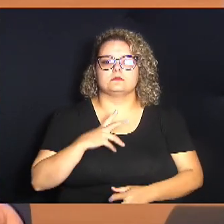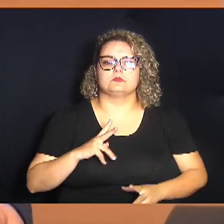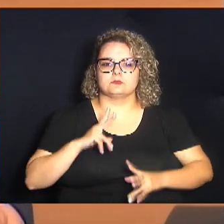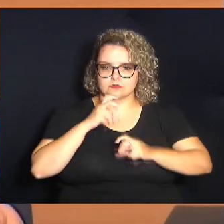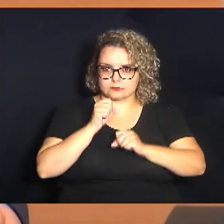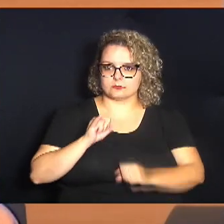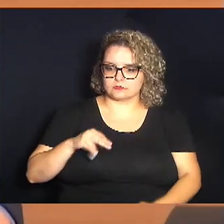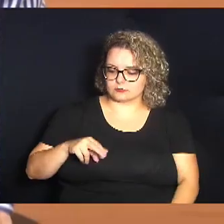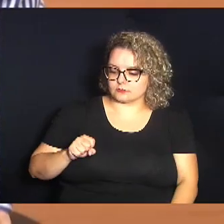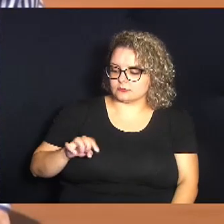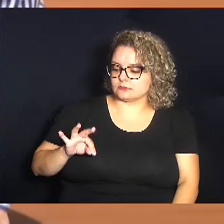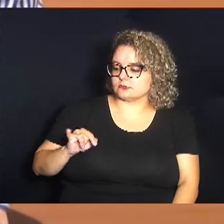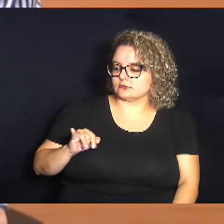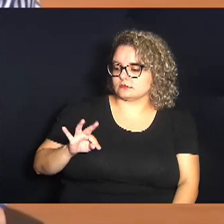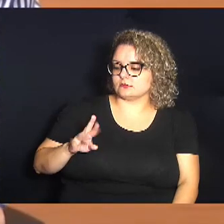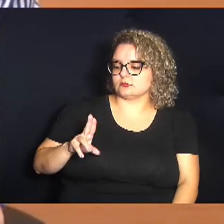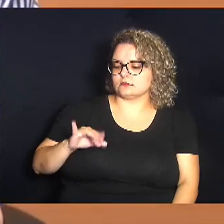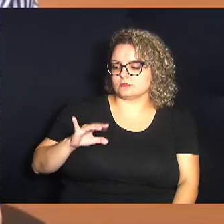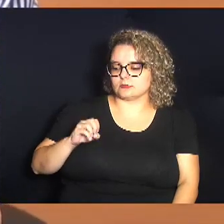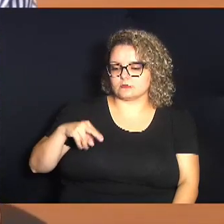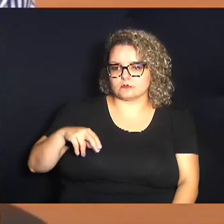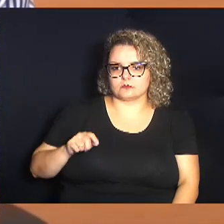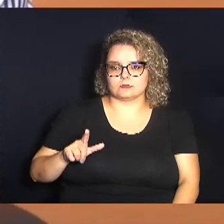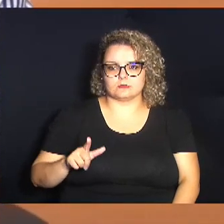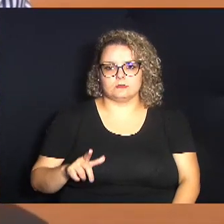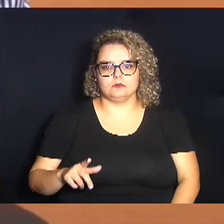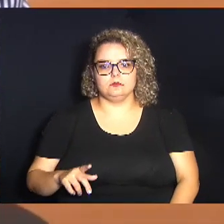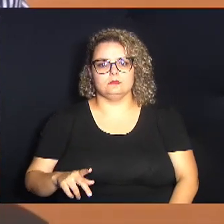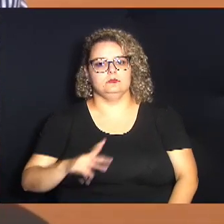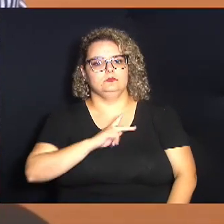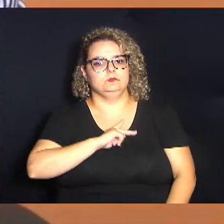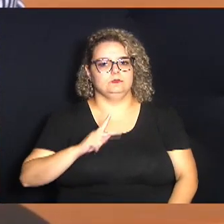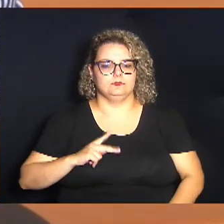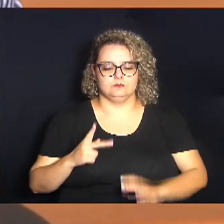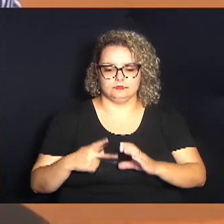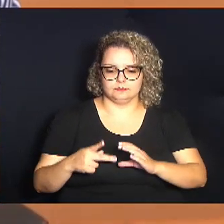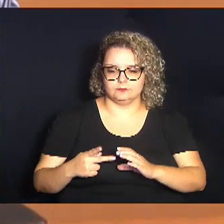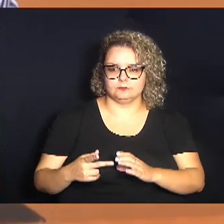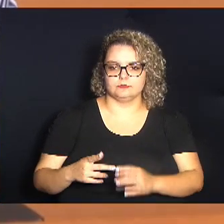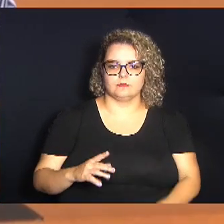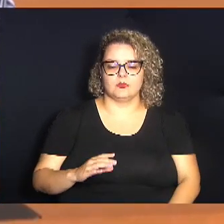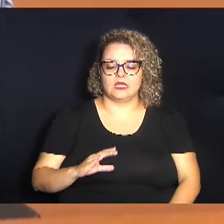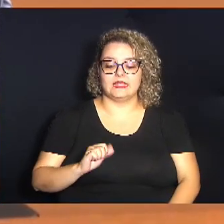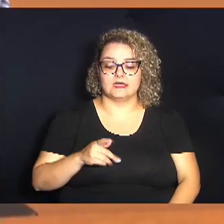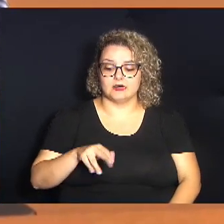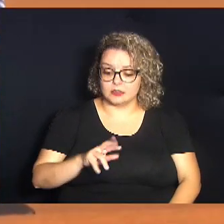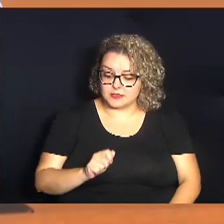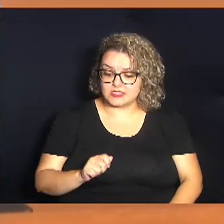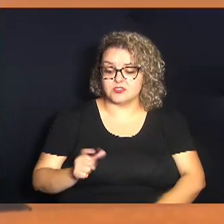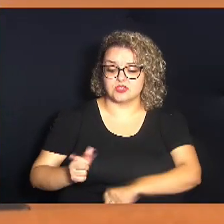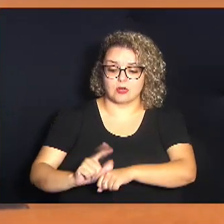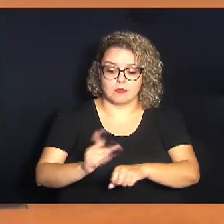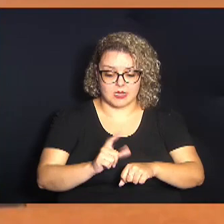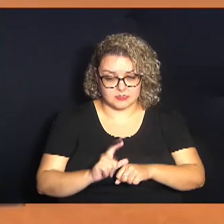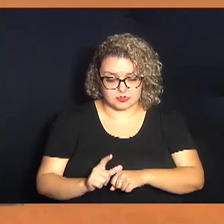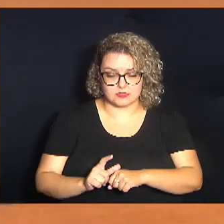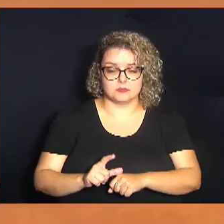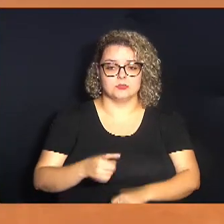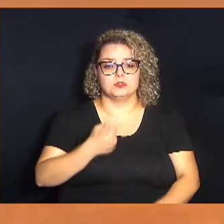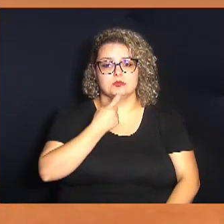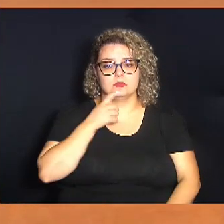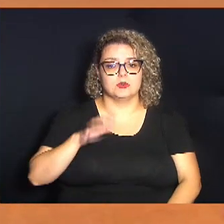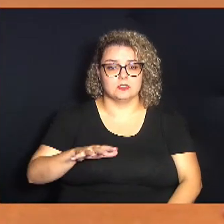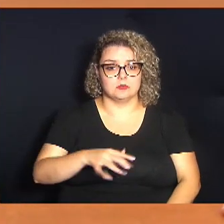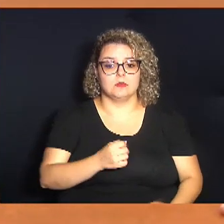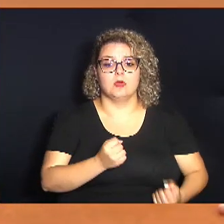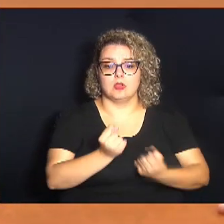institucional, sempre institucional. O presidente da Câmara de Comércio de Campinas e Região reforçou a natureza da entidade em apoiar